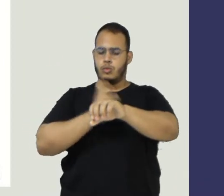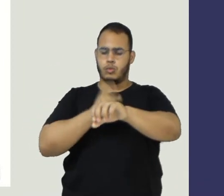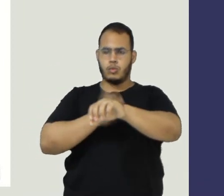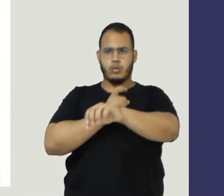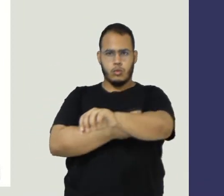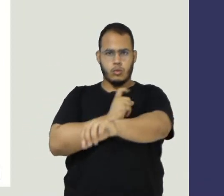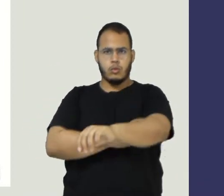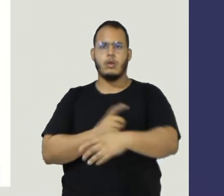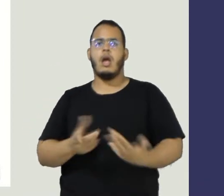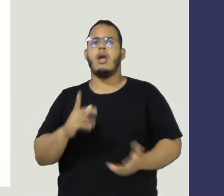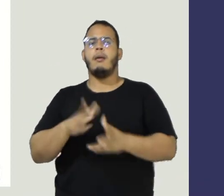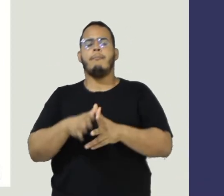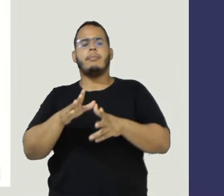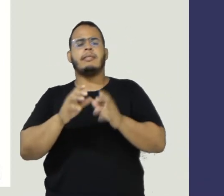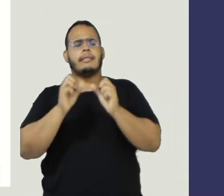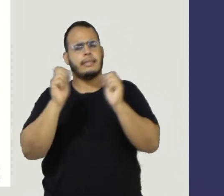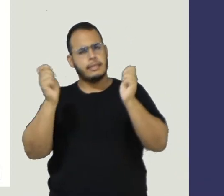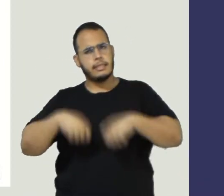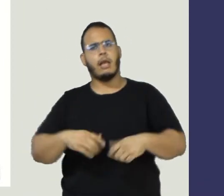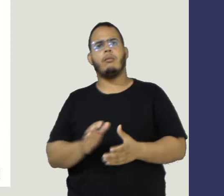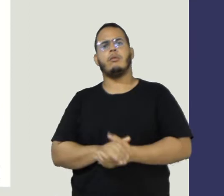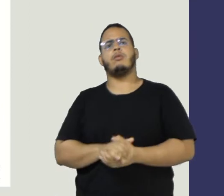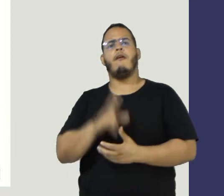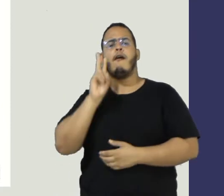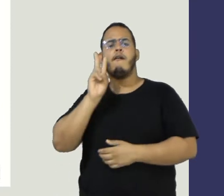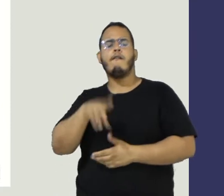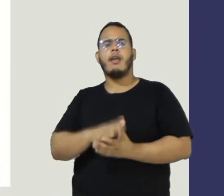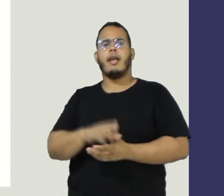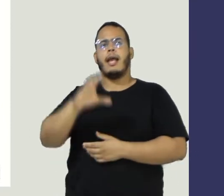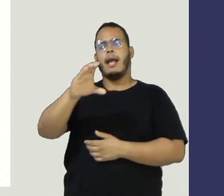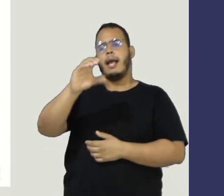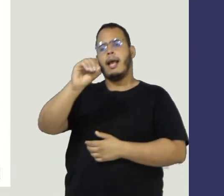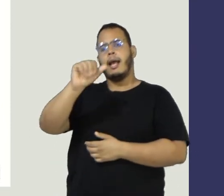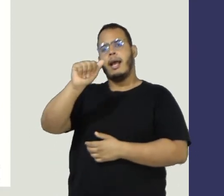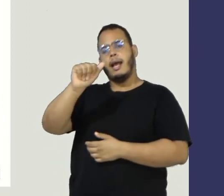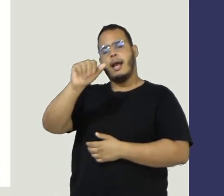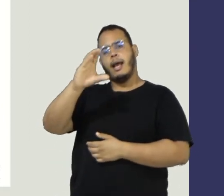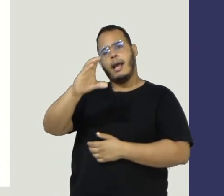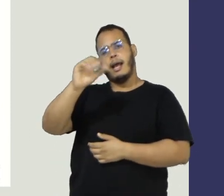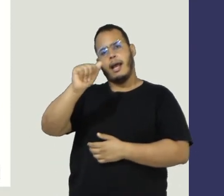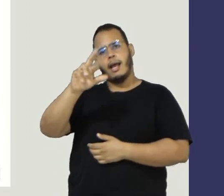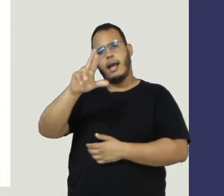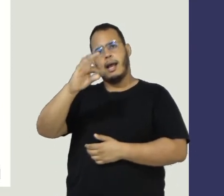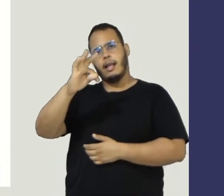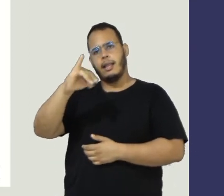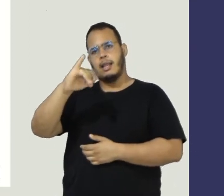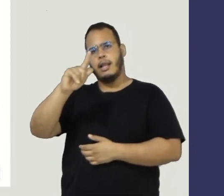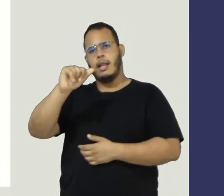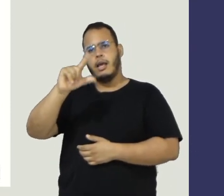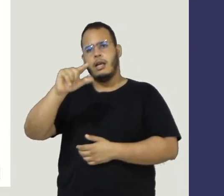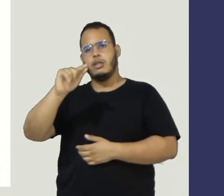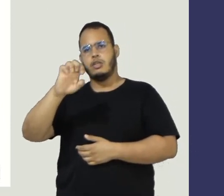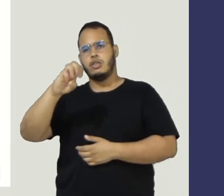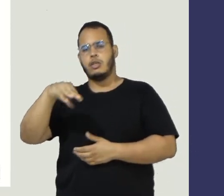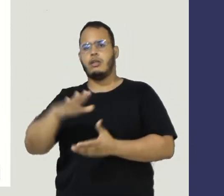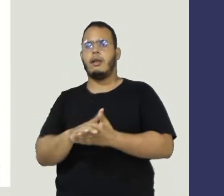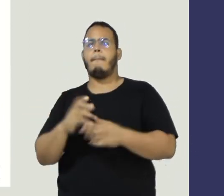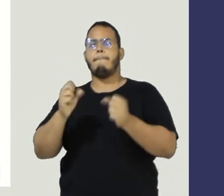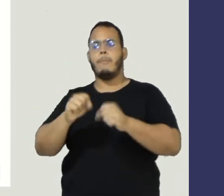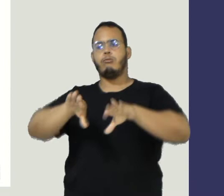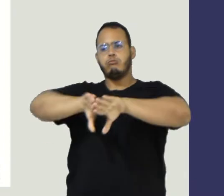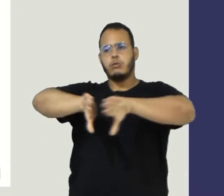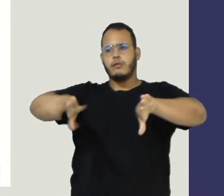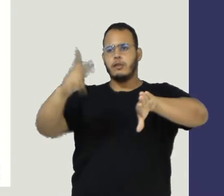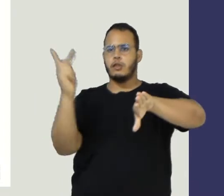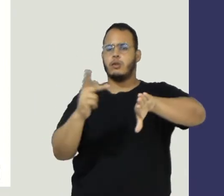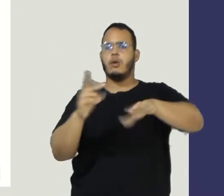possível observar a presença de cartilagem, certo? E pode ser dividida aí em duas regiões, esqueleto axial